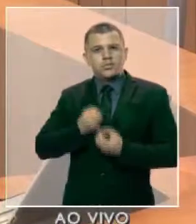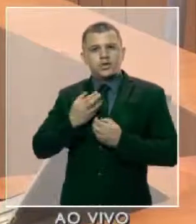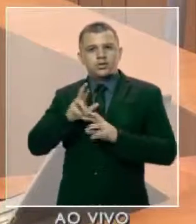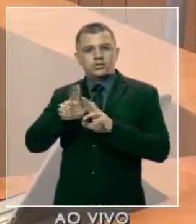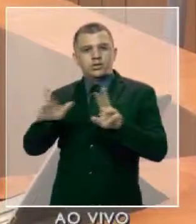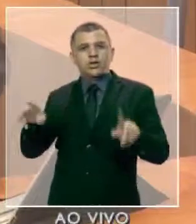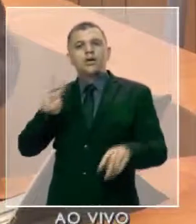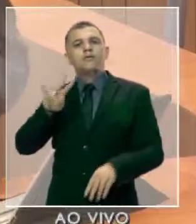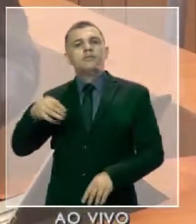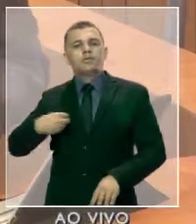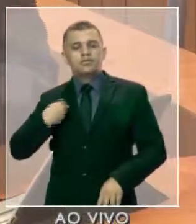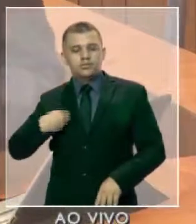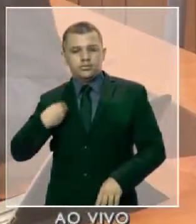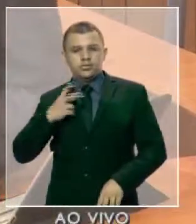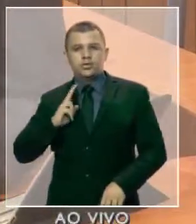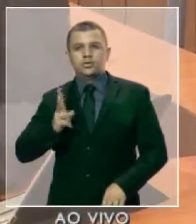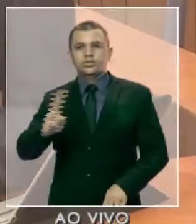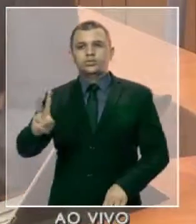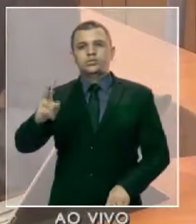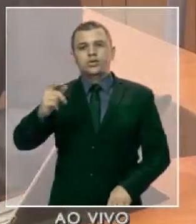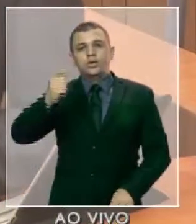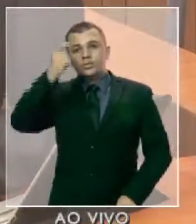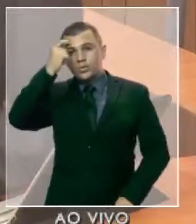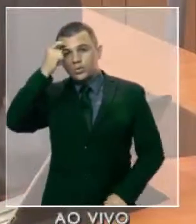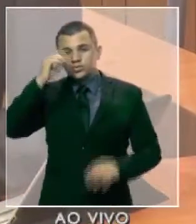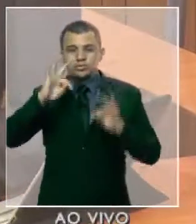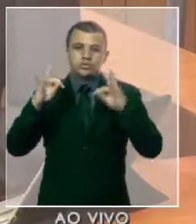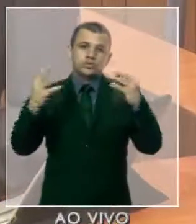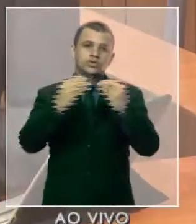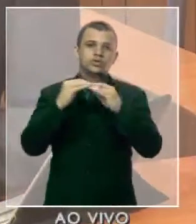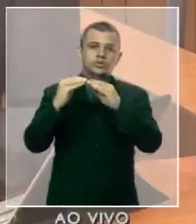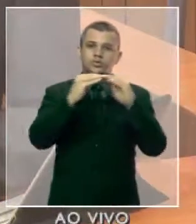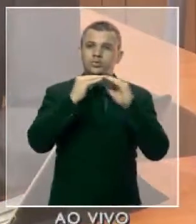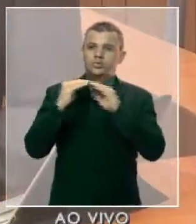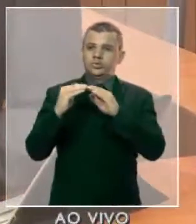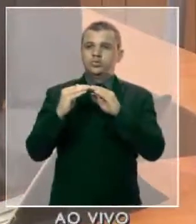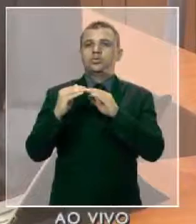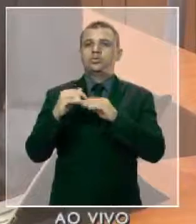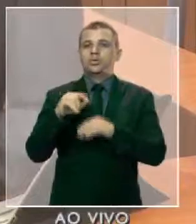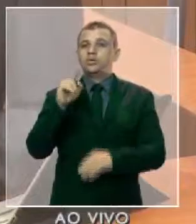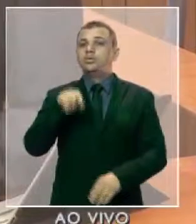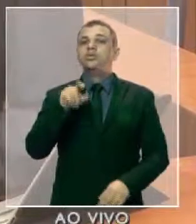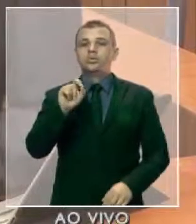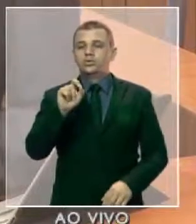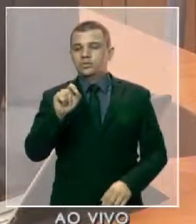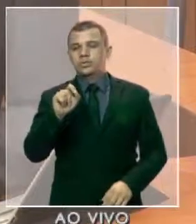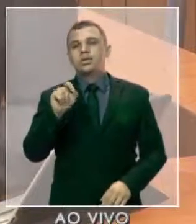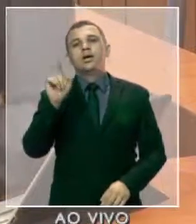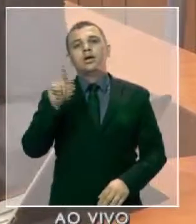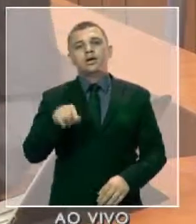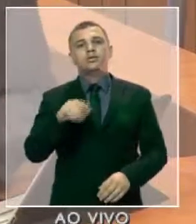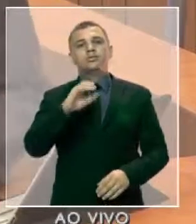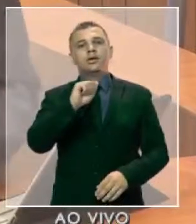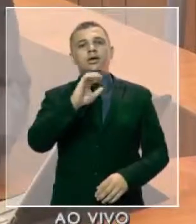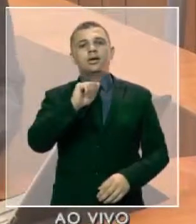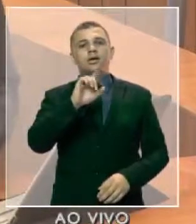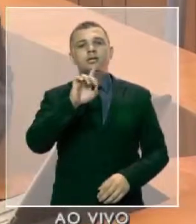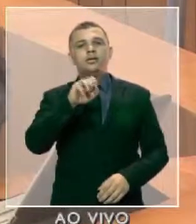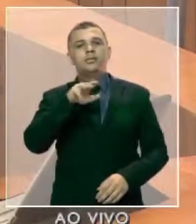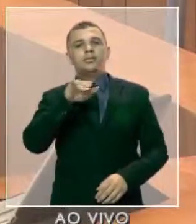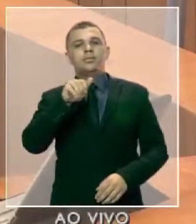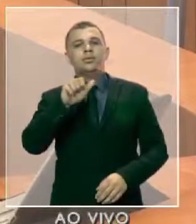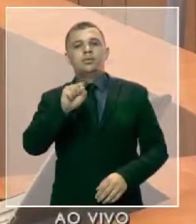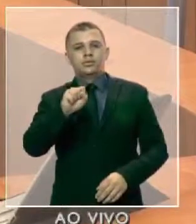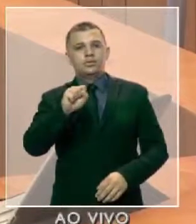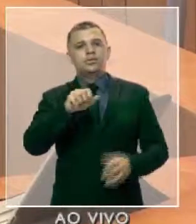coletivo, nas academias, ao longo realmente do aprendizado daqueles que são ávidos